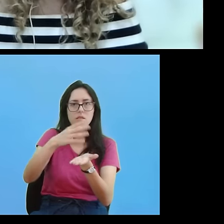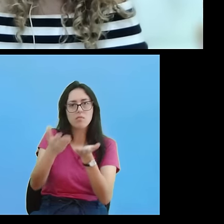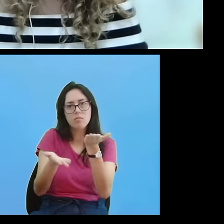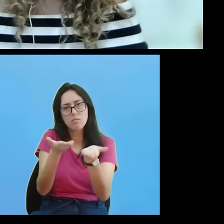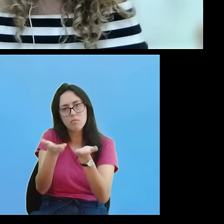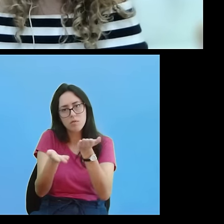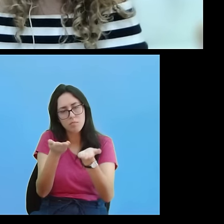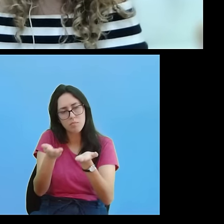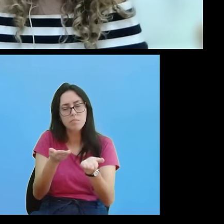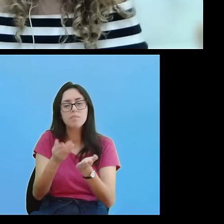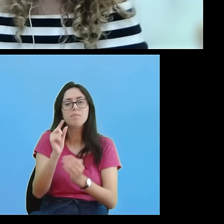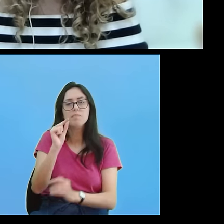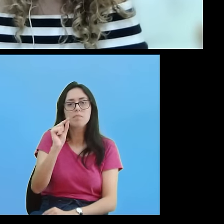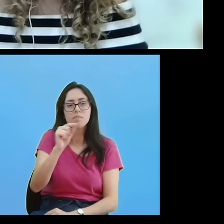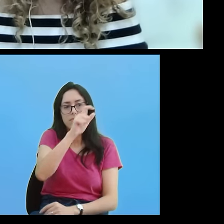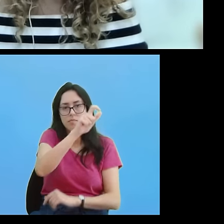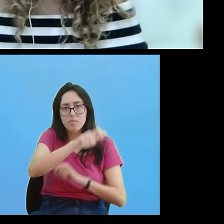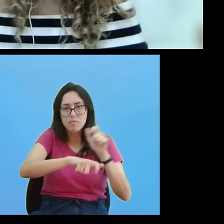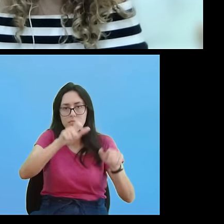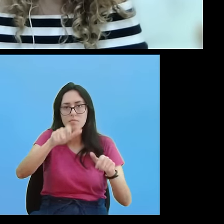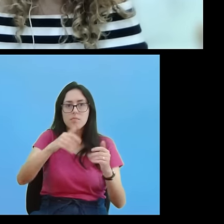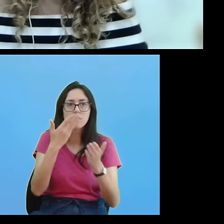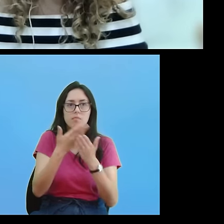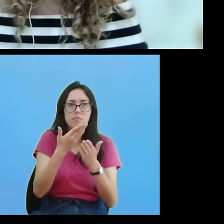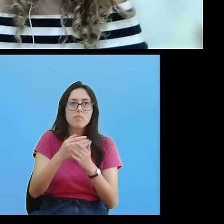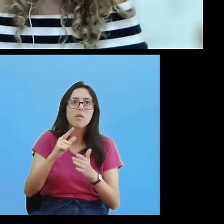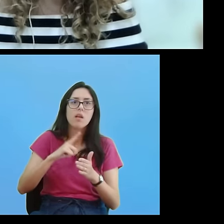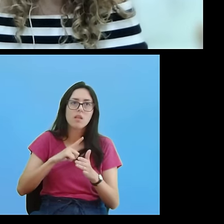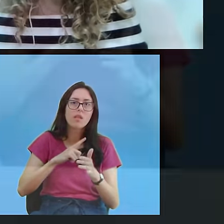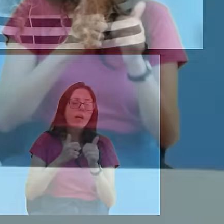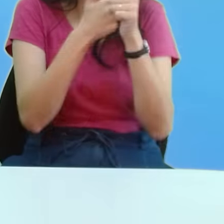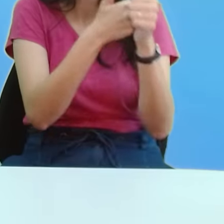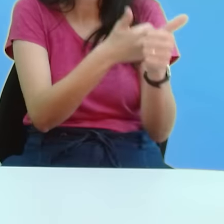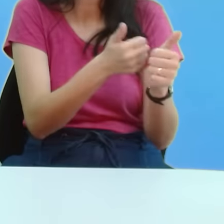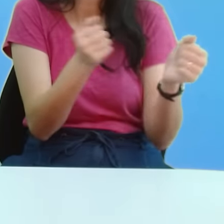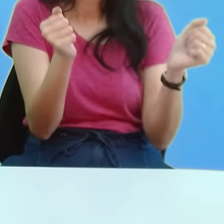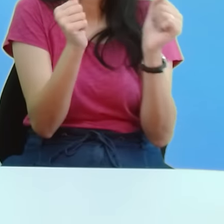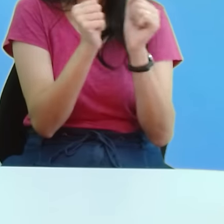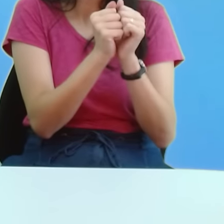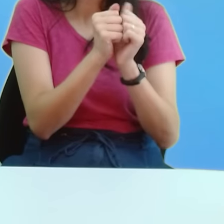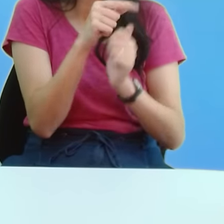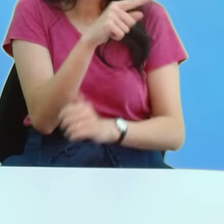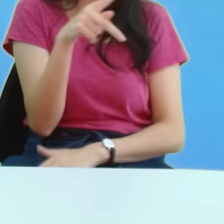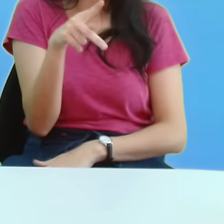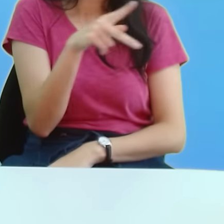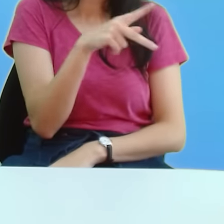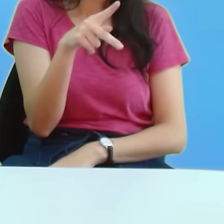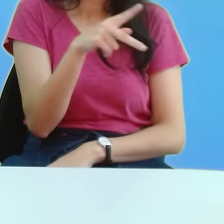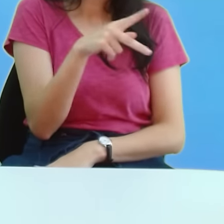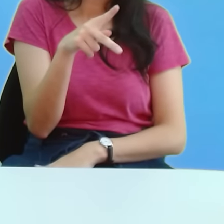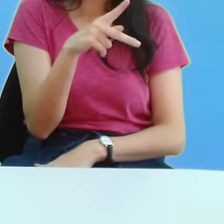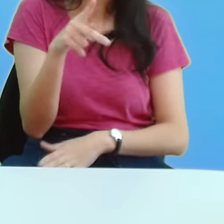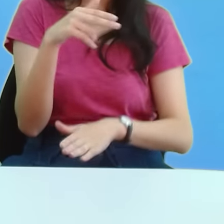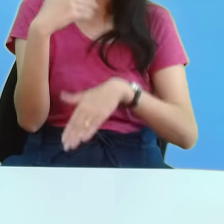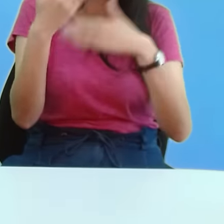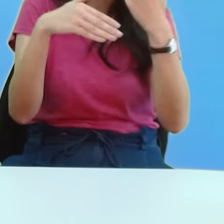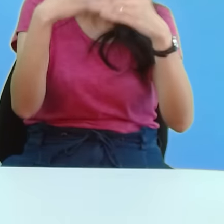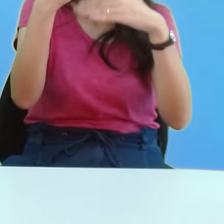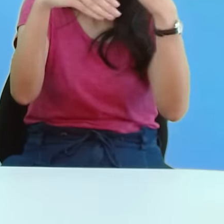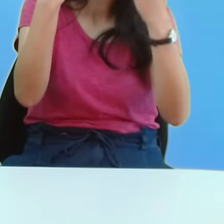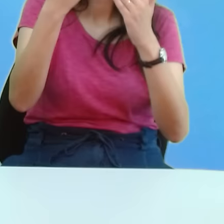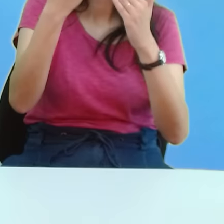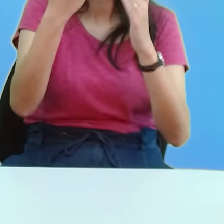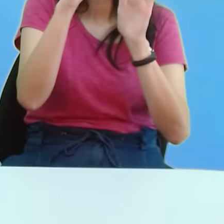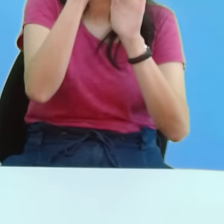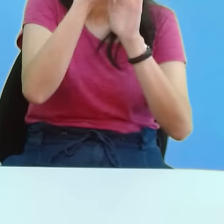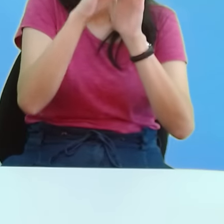né, onde o estudante tem, né, tem todo o acompanhamento, e, enfim, o professor desenvolve, né, esses programas